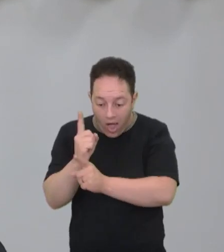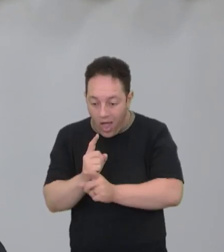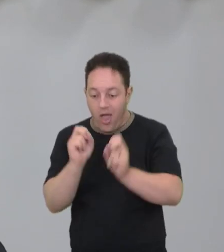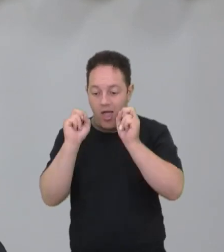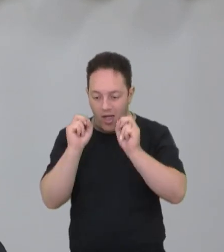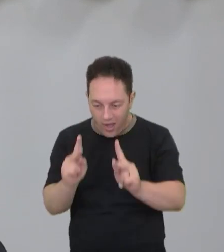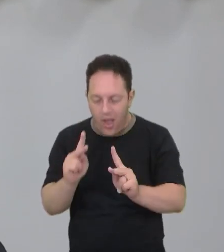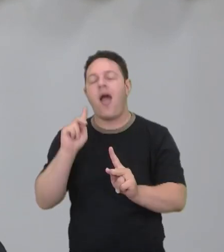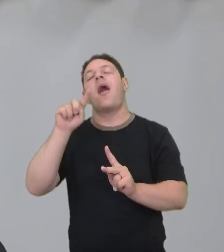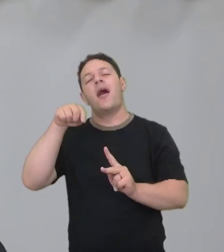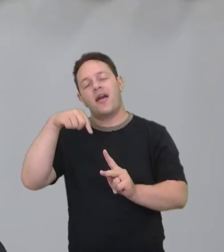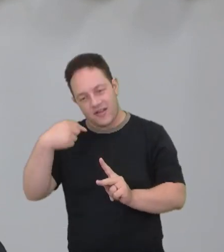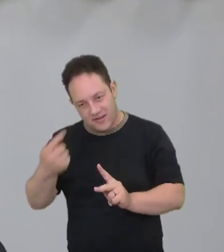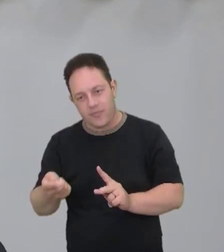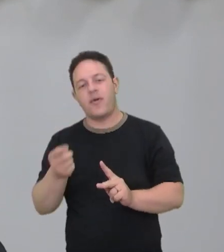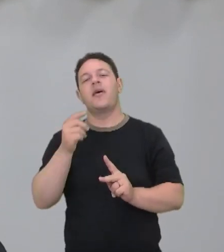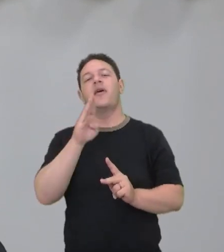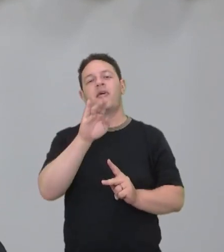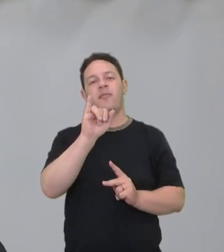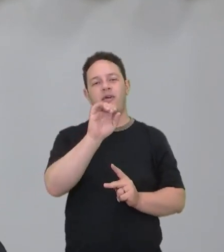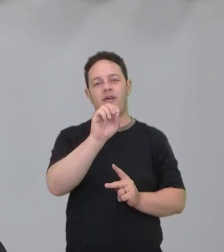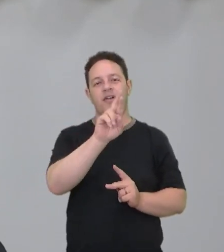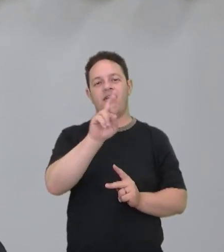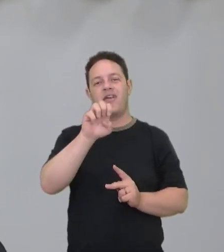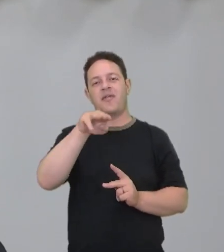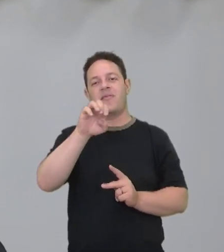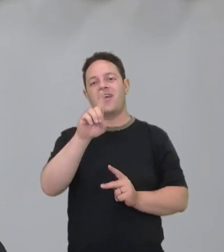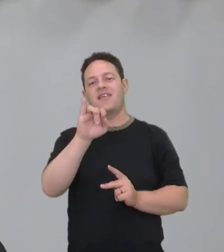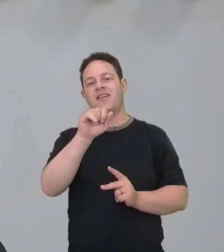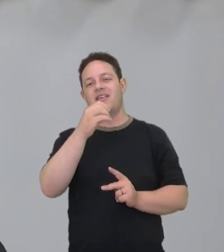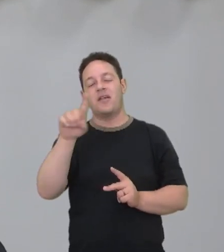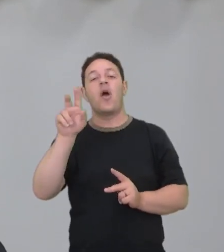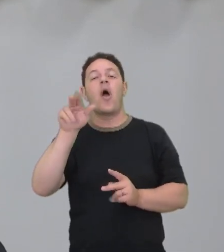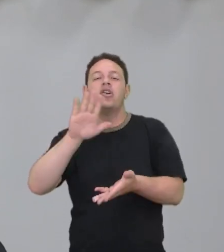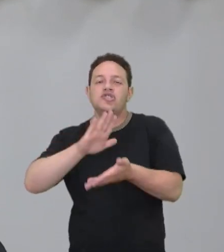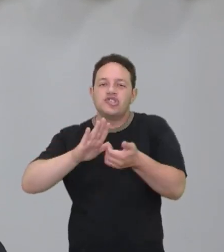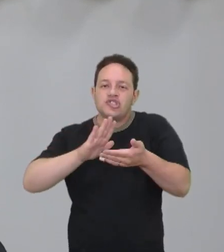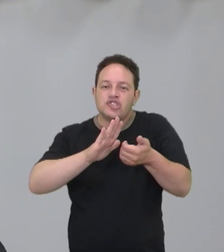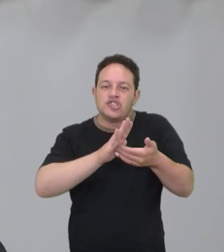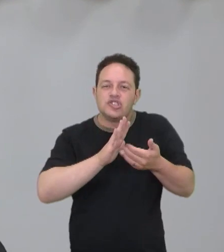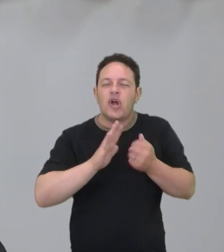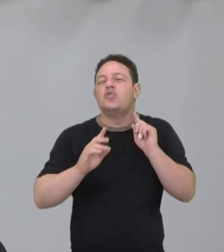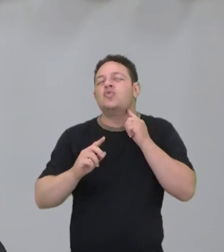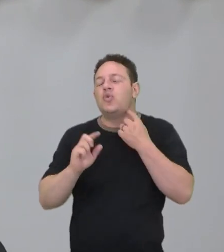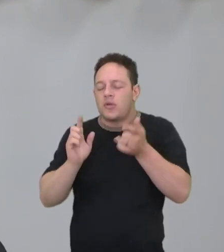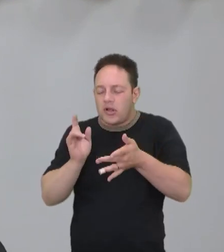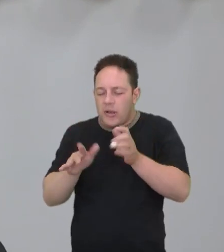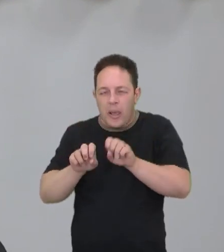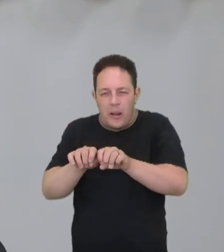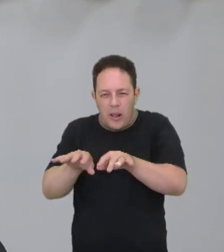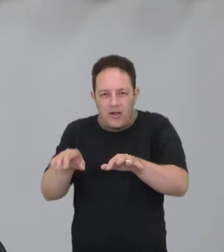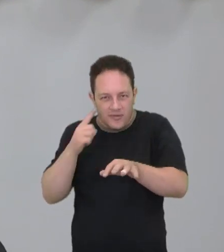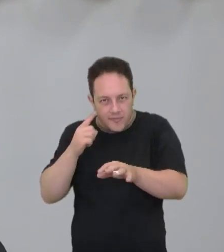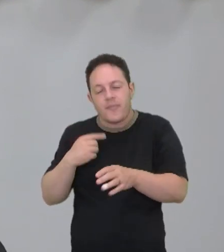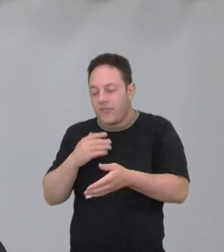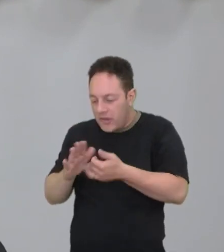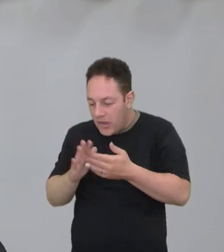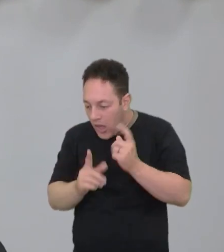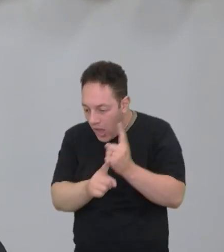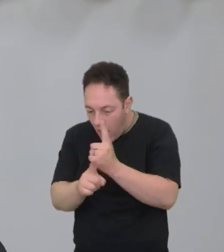a biorremediação, aí eu faço, né, a retirada dessa contaminação daquele material